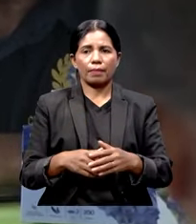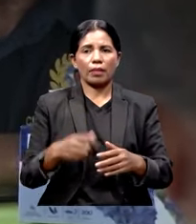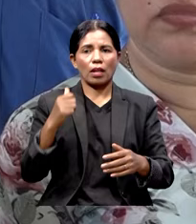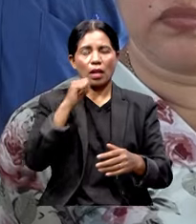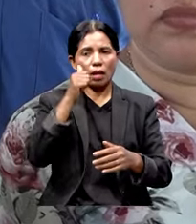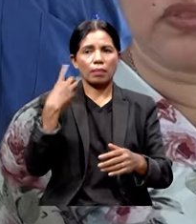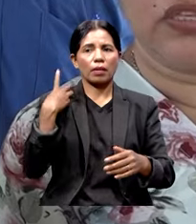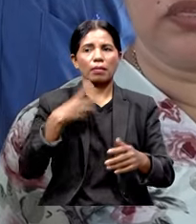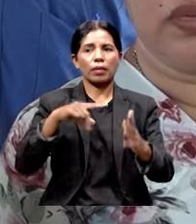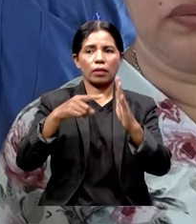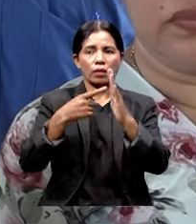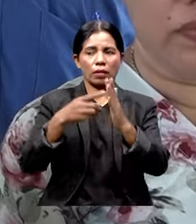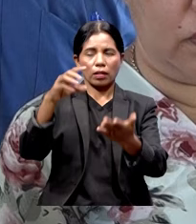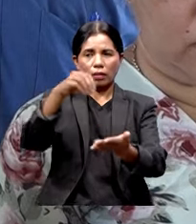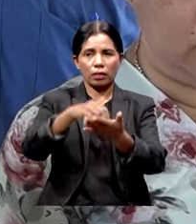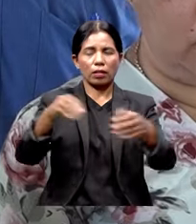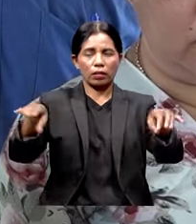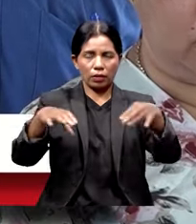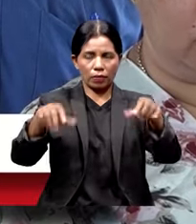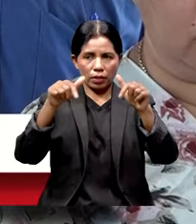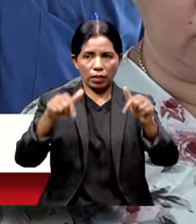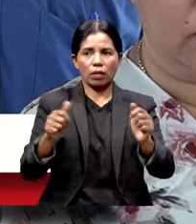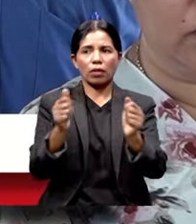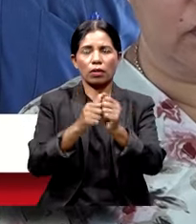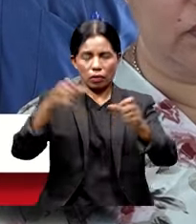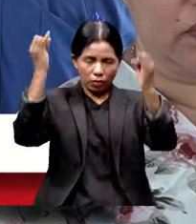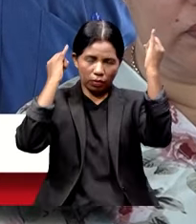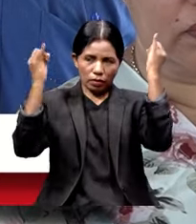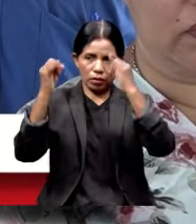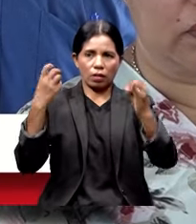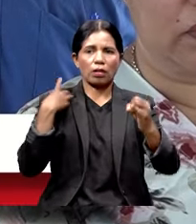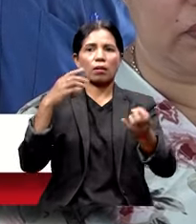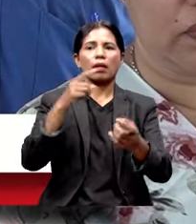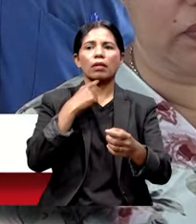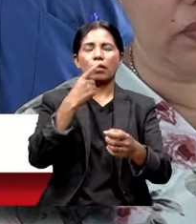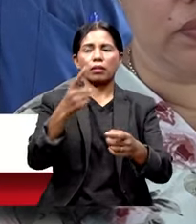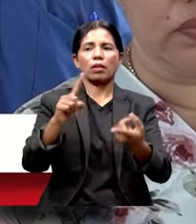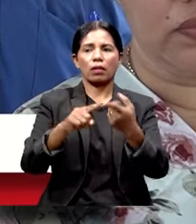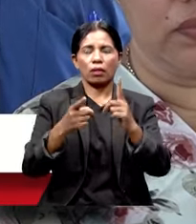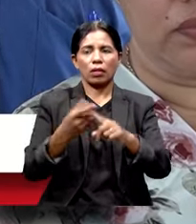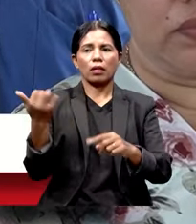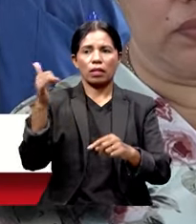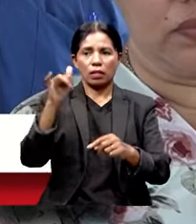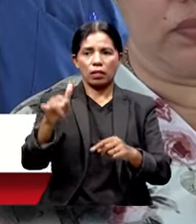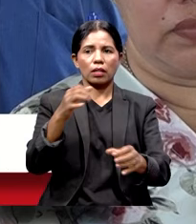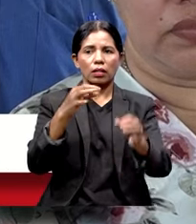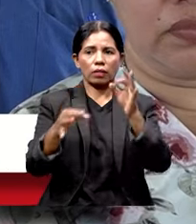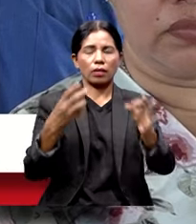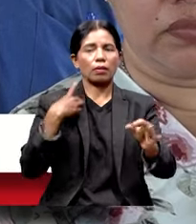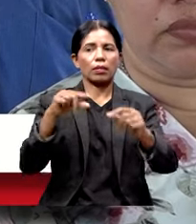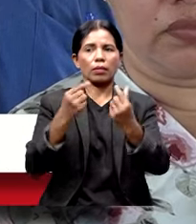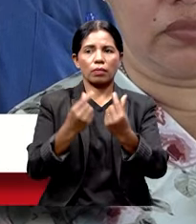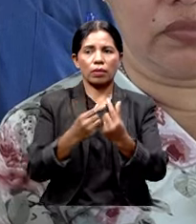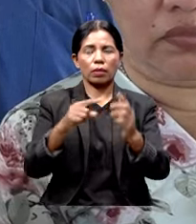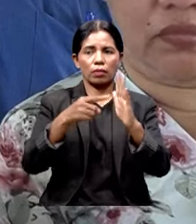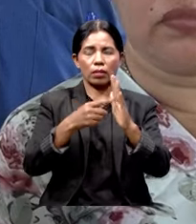pata hu ho destaca ona mai be ho informações sira nebe oin hato hu si colega sira karik amne equipa se hu